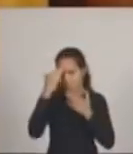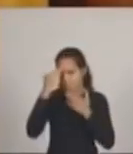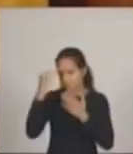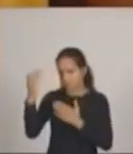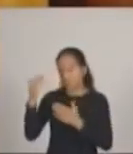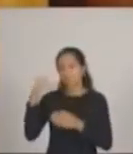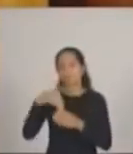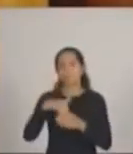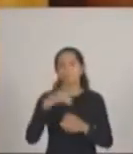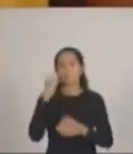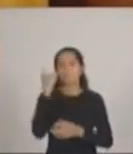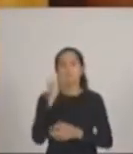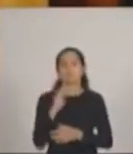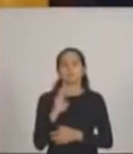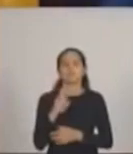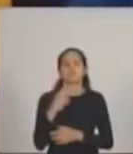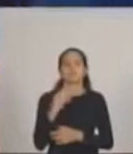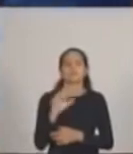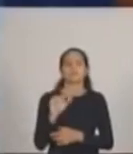vota o deputado Bruno Lamas?